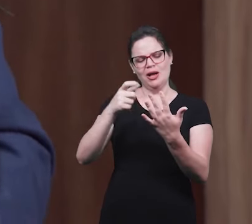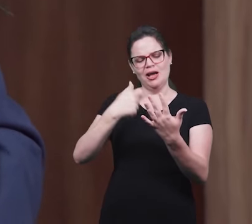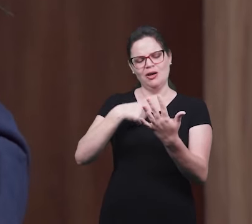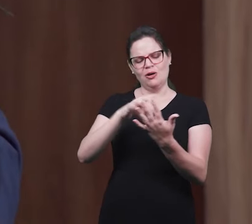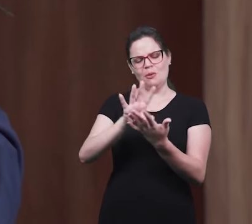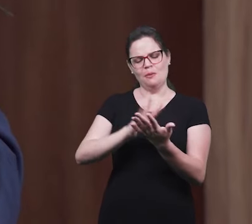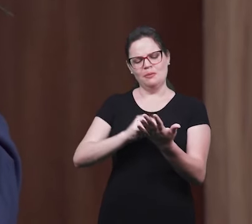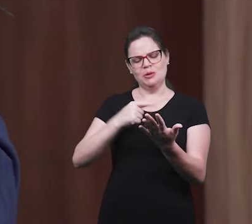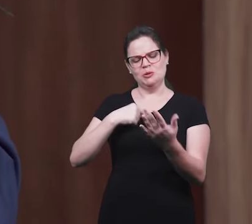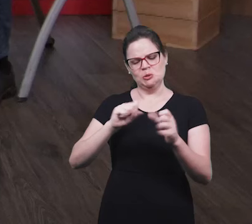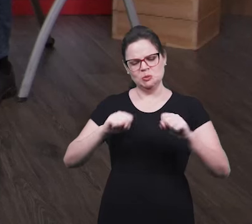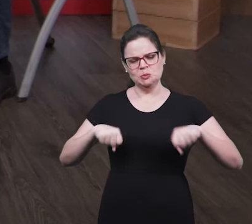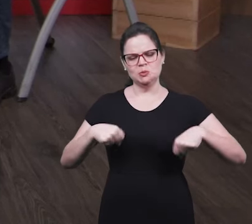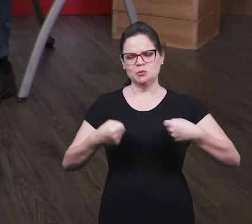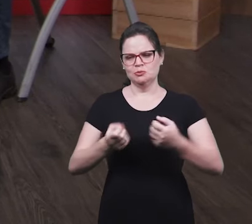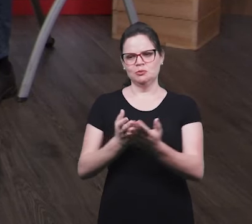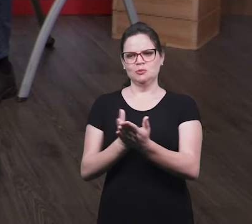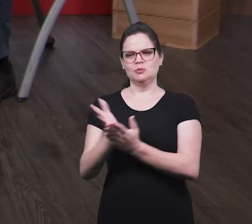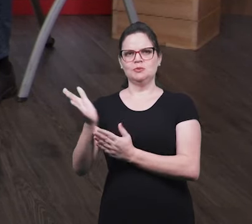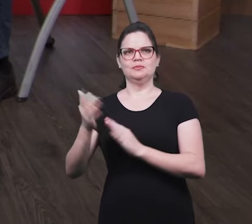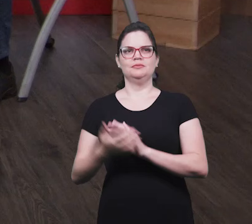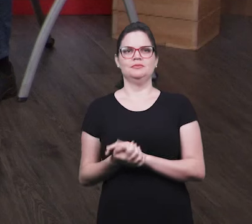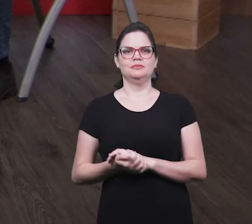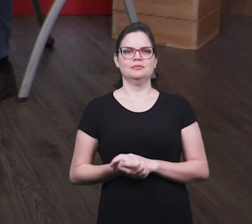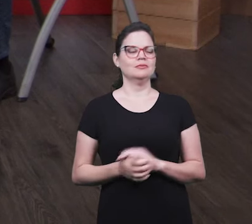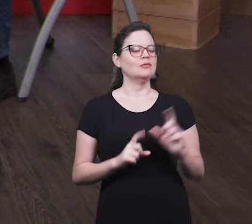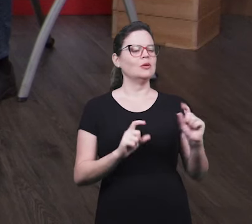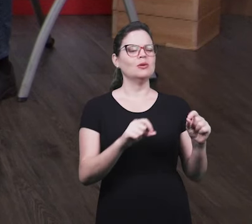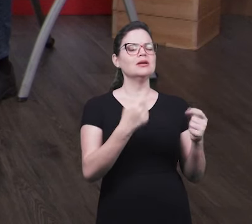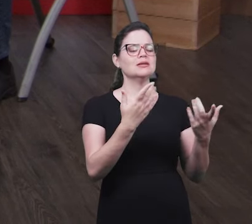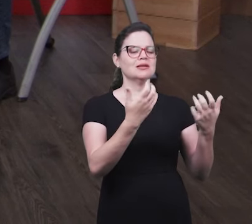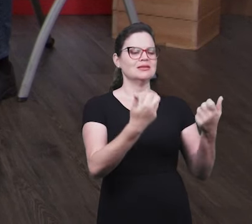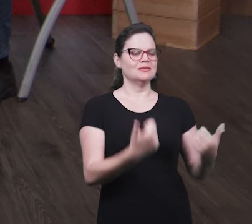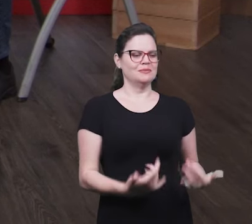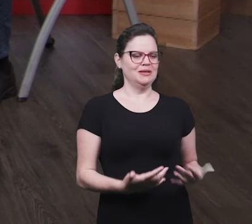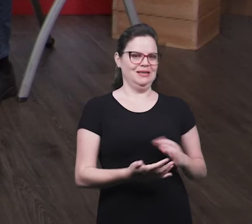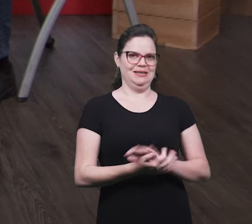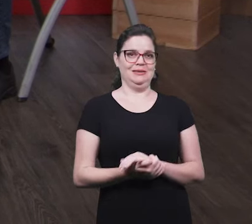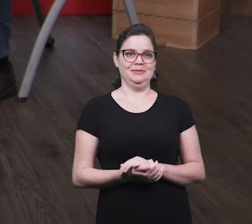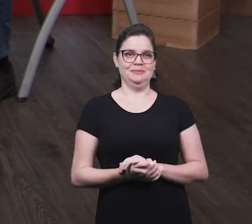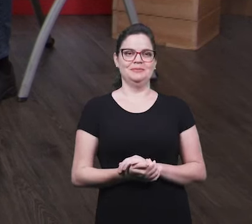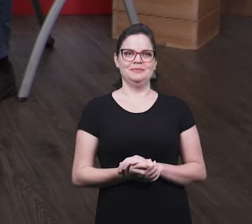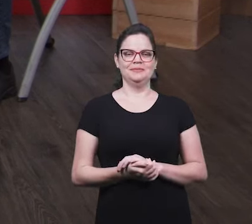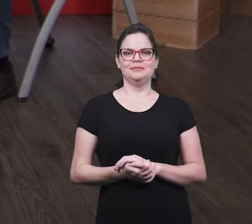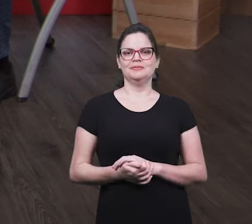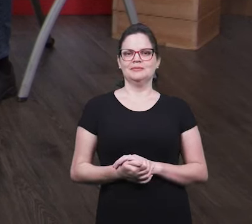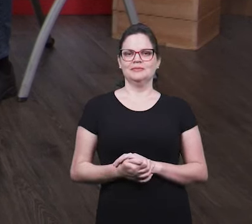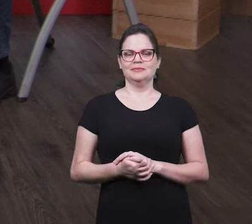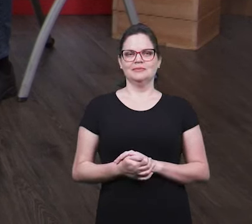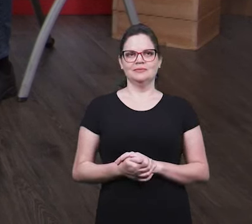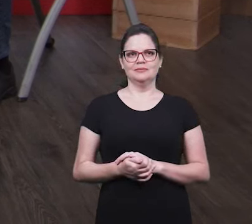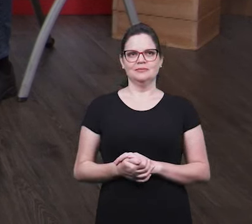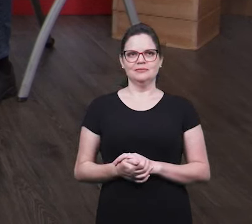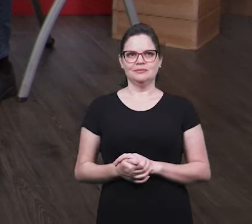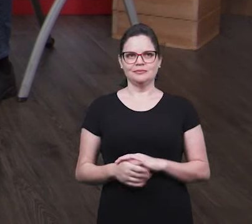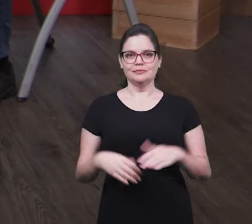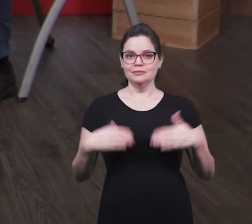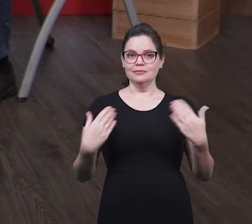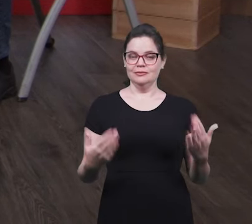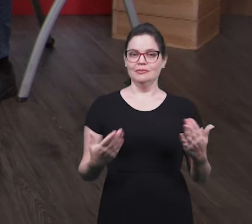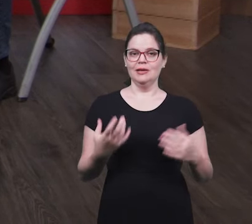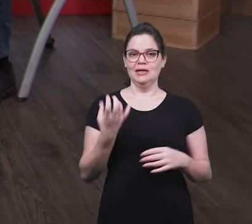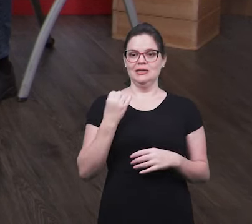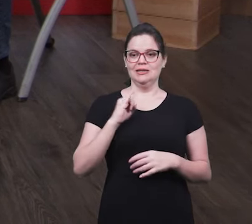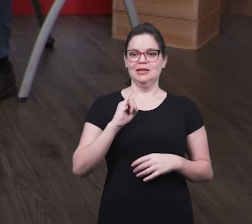que dizer disso? A própria palavra de Deus fala que quando nós olhamos para essa tão